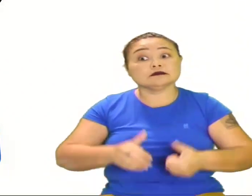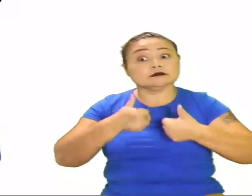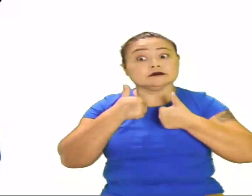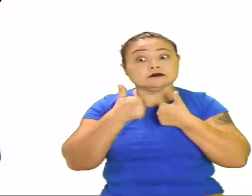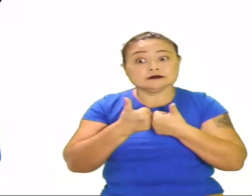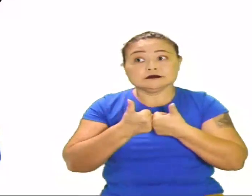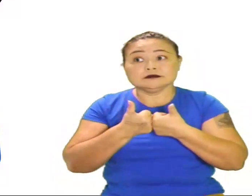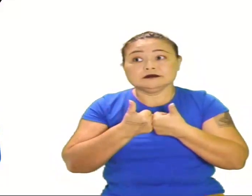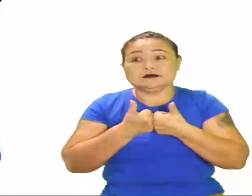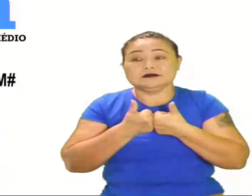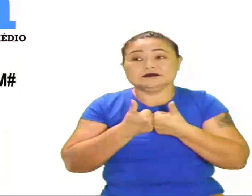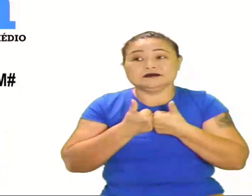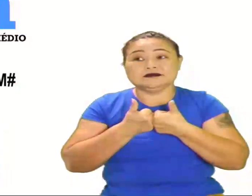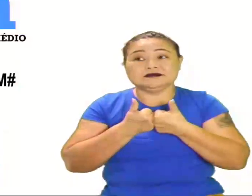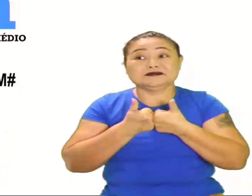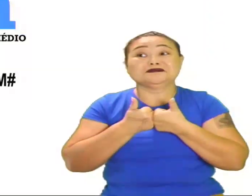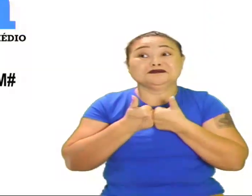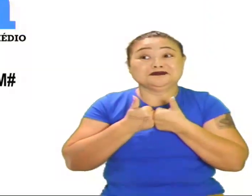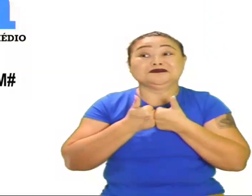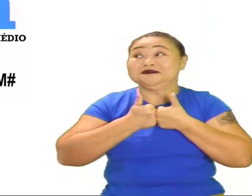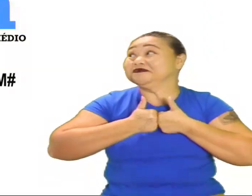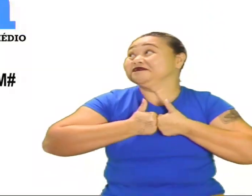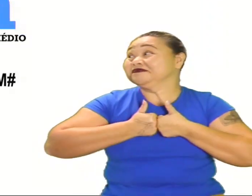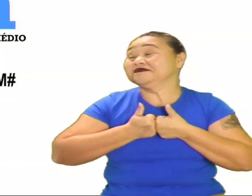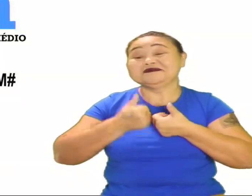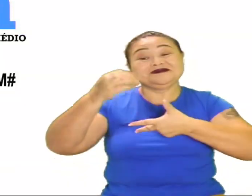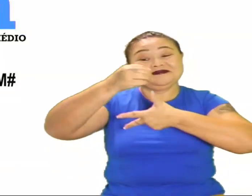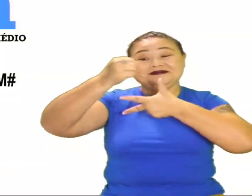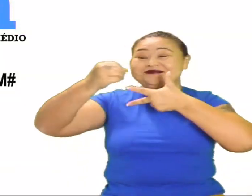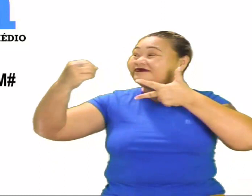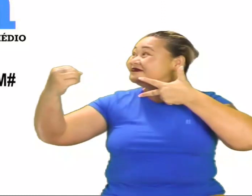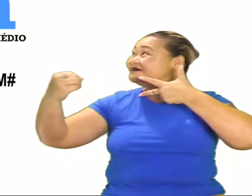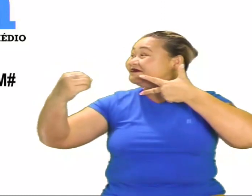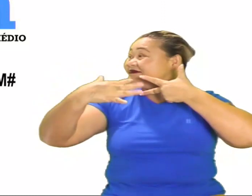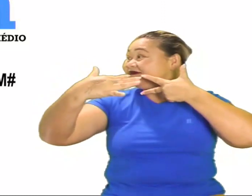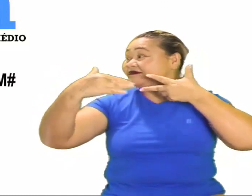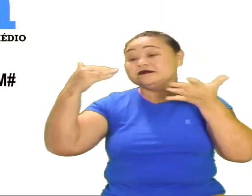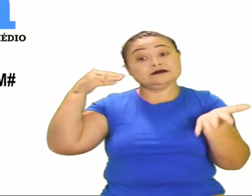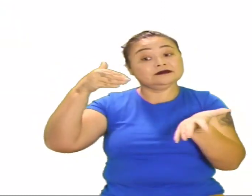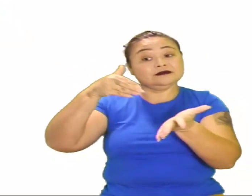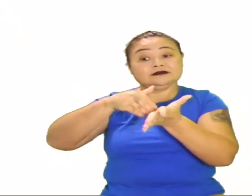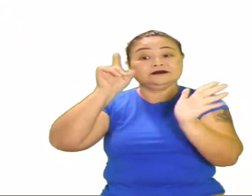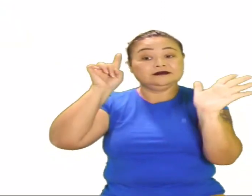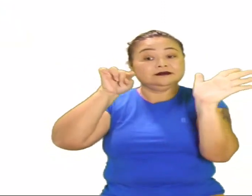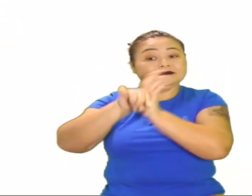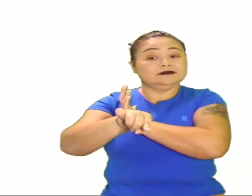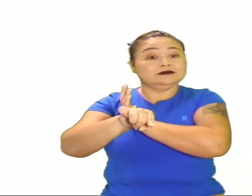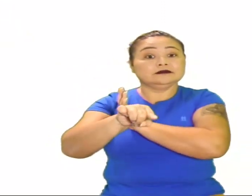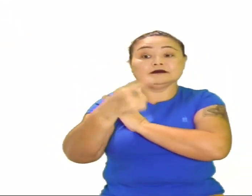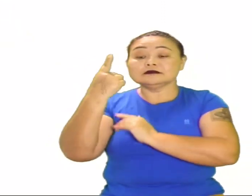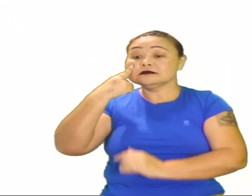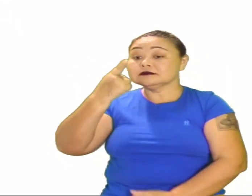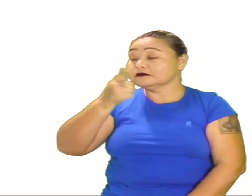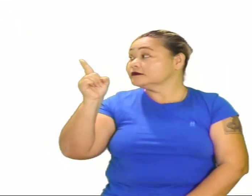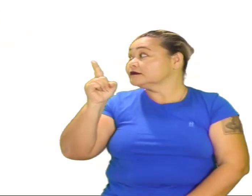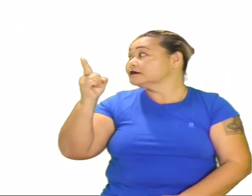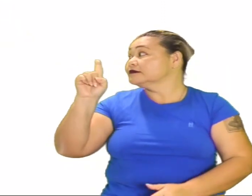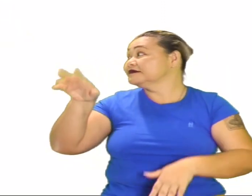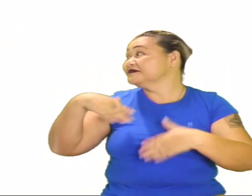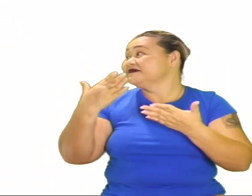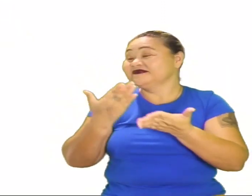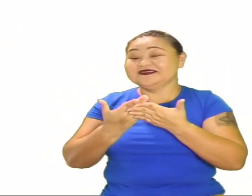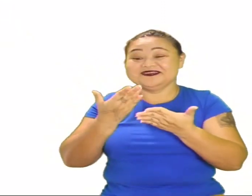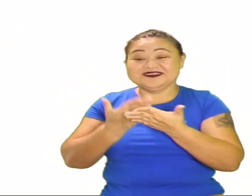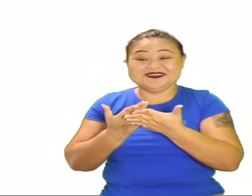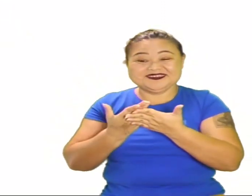Beleza? Vamos lá, então? Se liga no Enem, vamos para a nossa última questãozinha do dia. Bora ver? Do dia não, da aula,